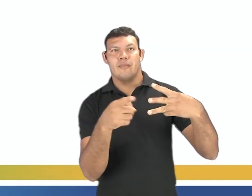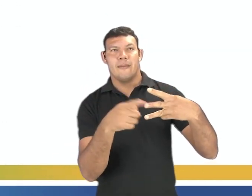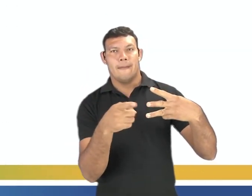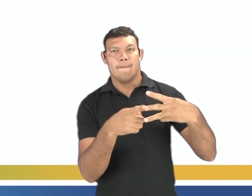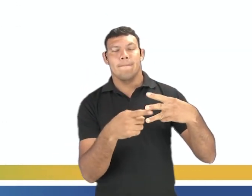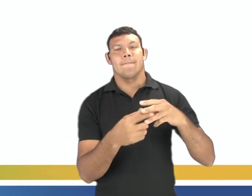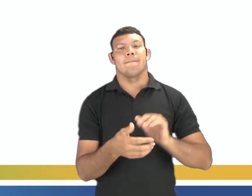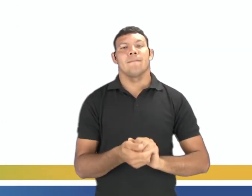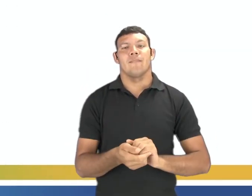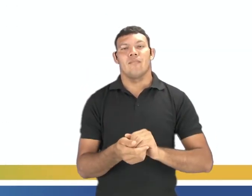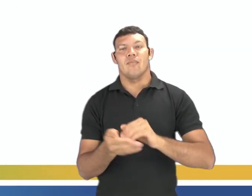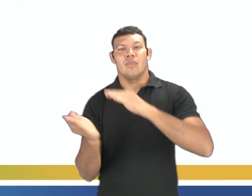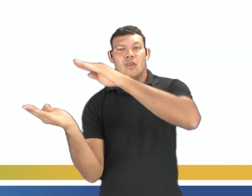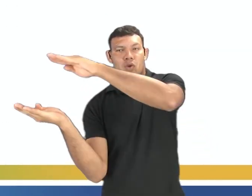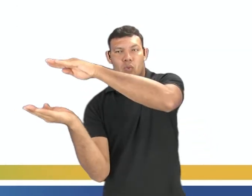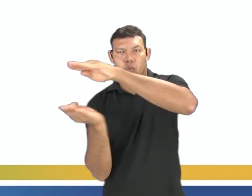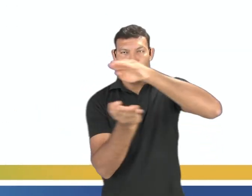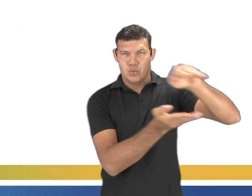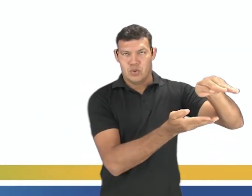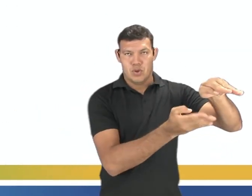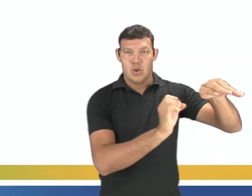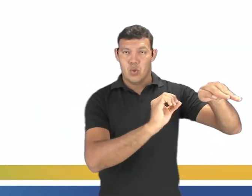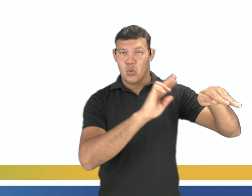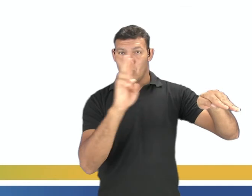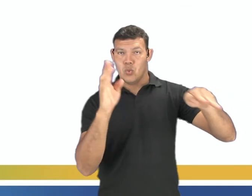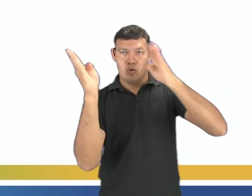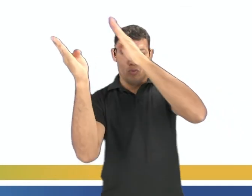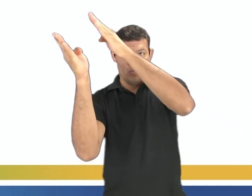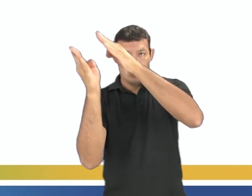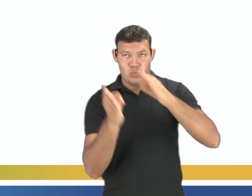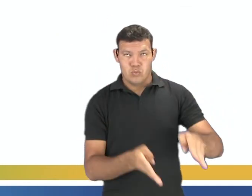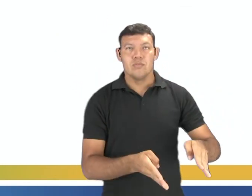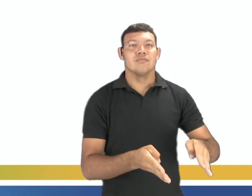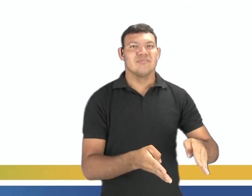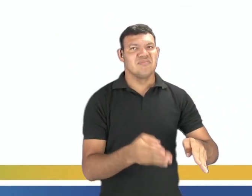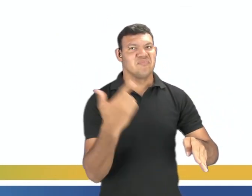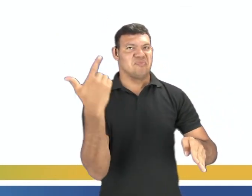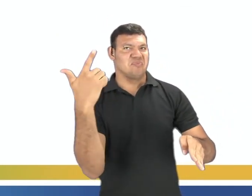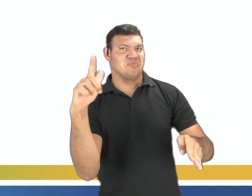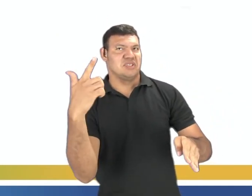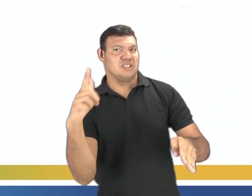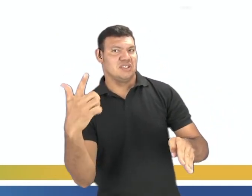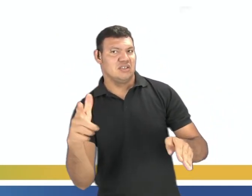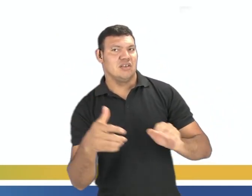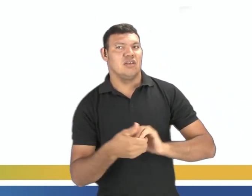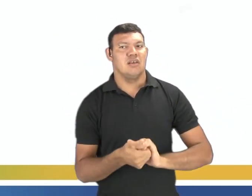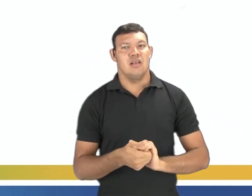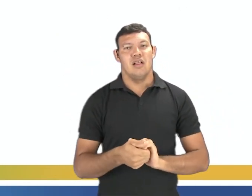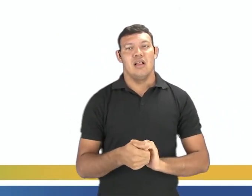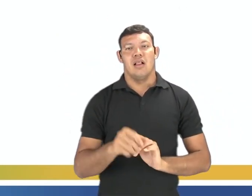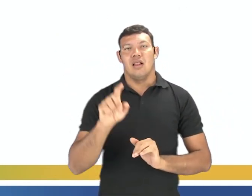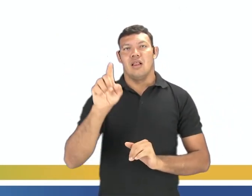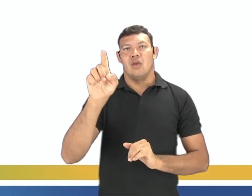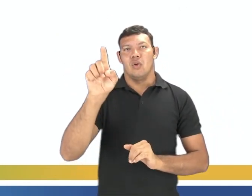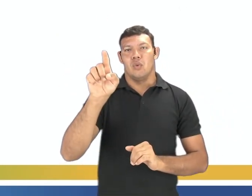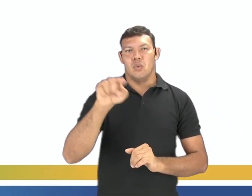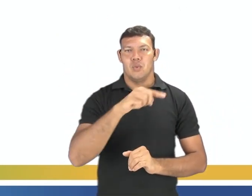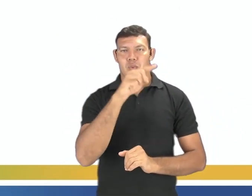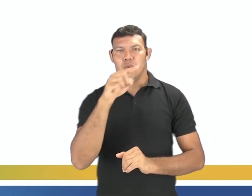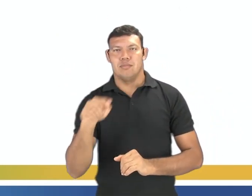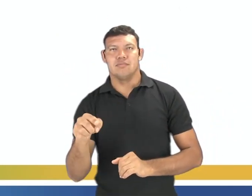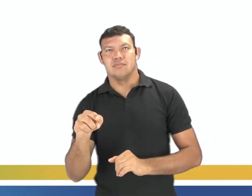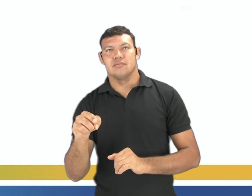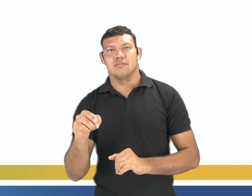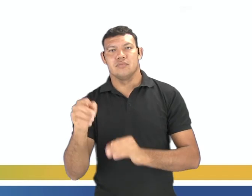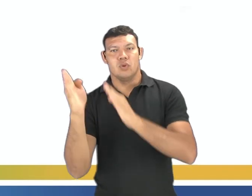e nós temos o segundo caso que são paralelo se não tem ponto em comum indicamos por o plano